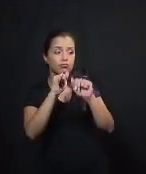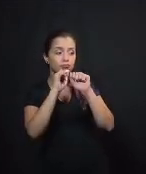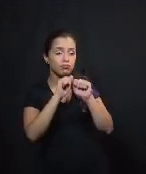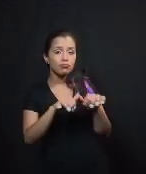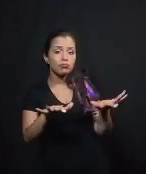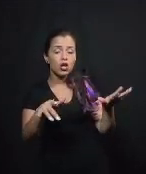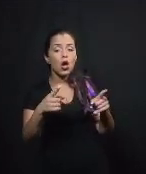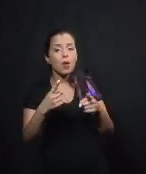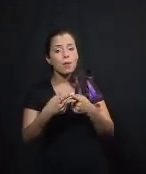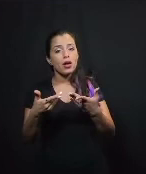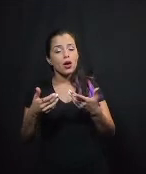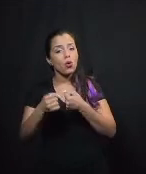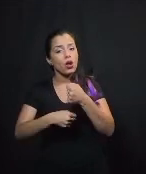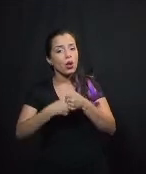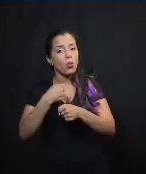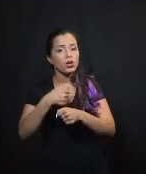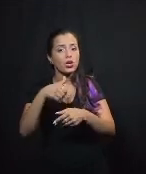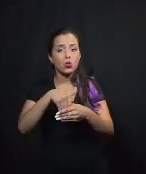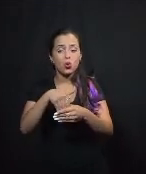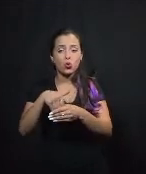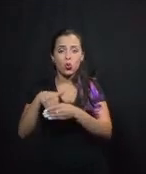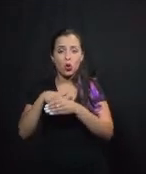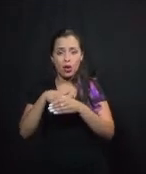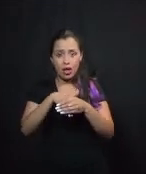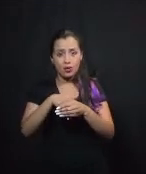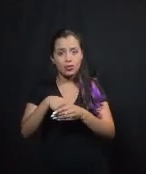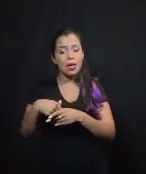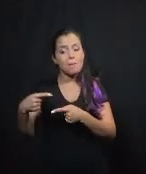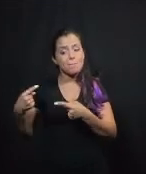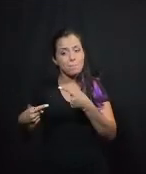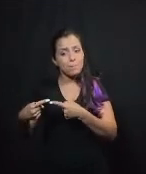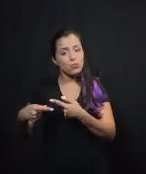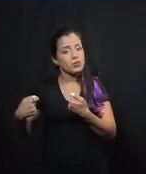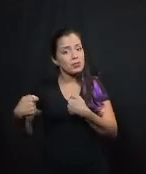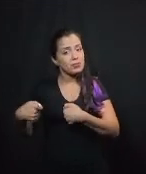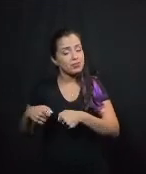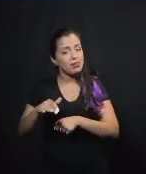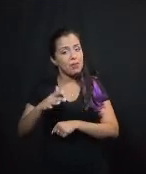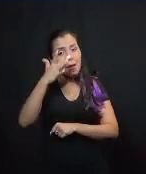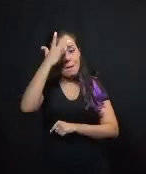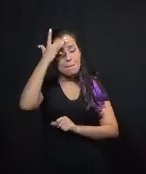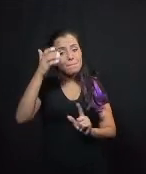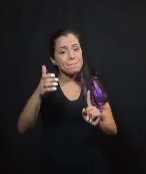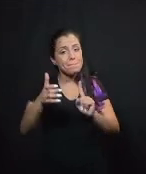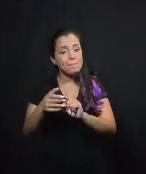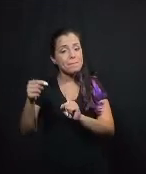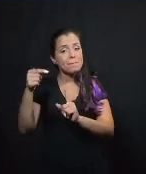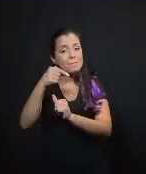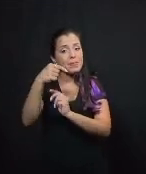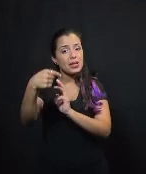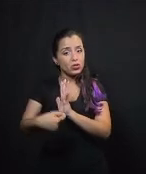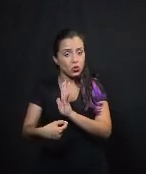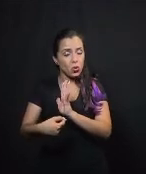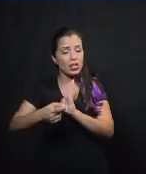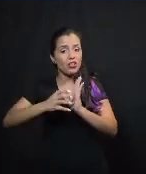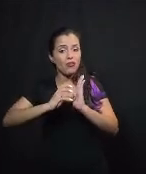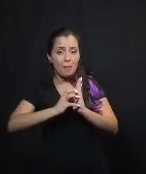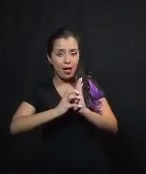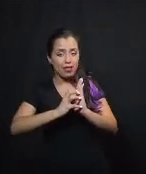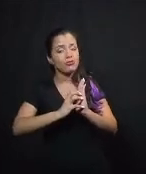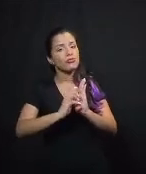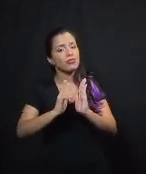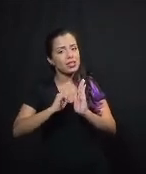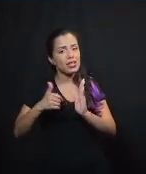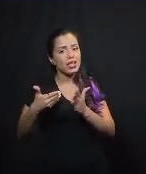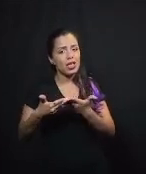eleitoral, sem os partidos políticos a gente não faz política, a gente sabe que tem uma questão de partidos políticos sólidos no Brasil,